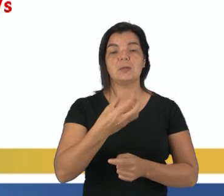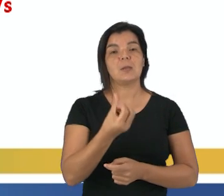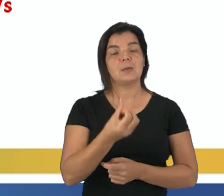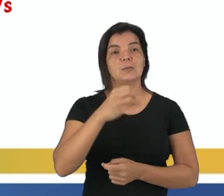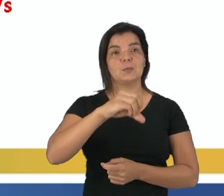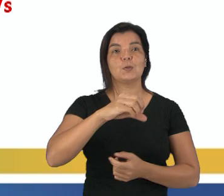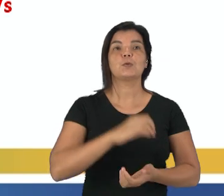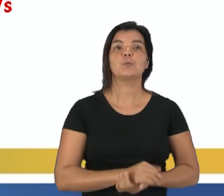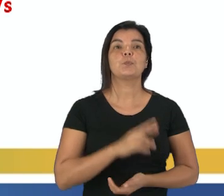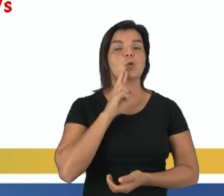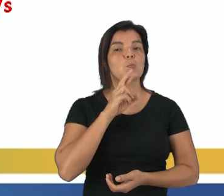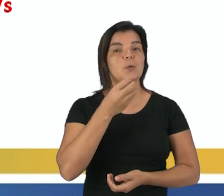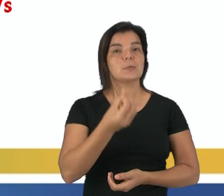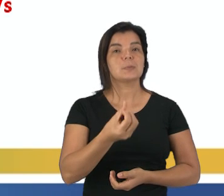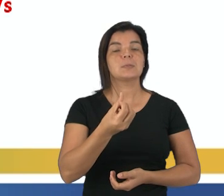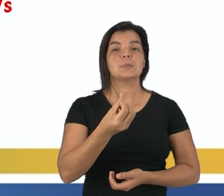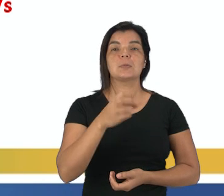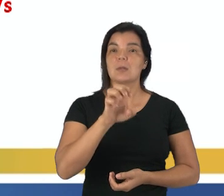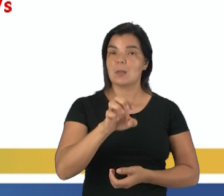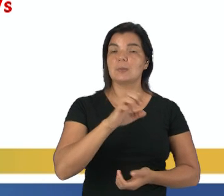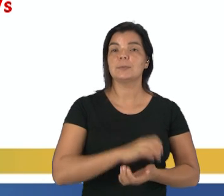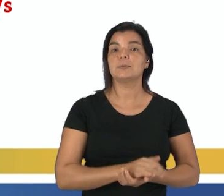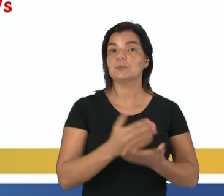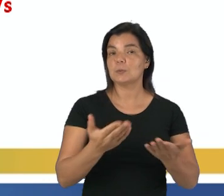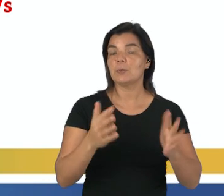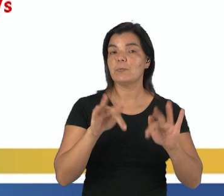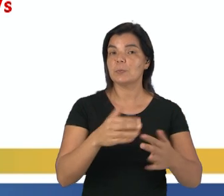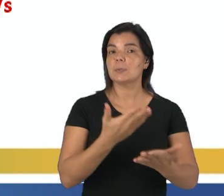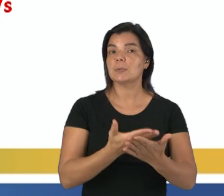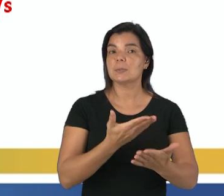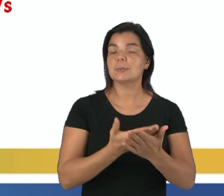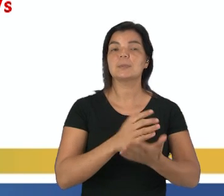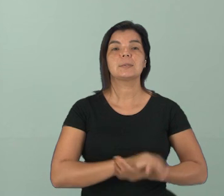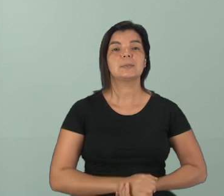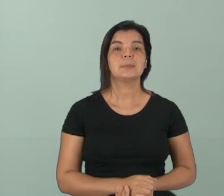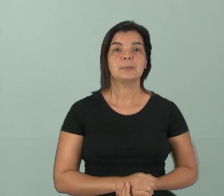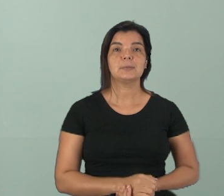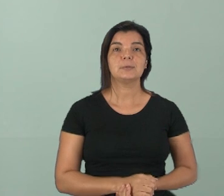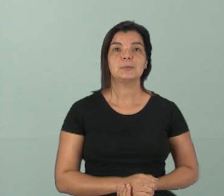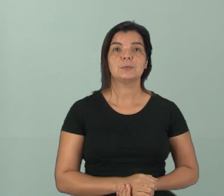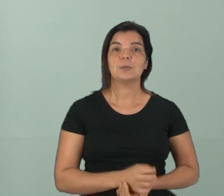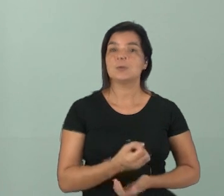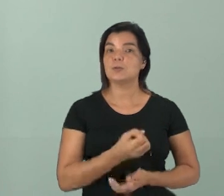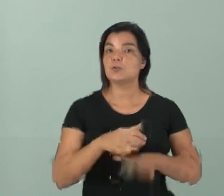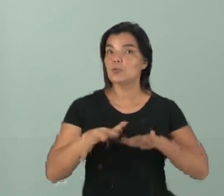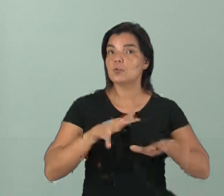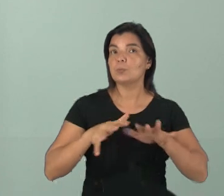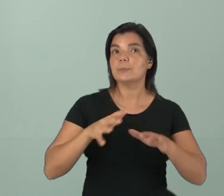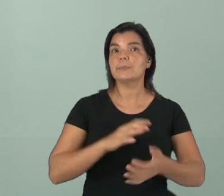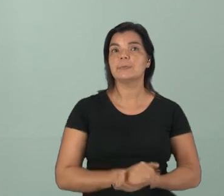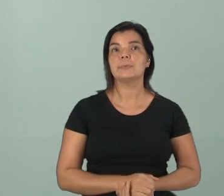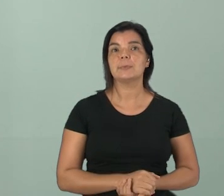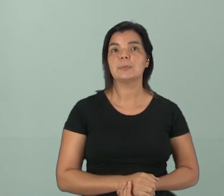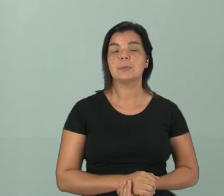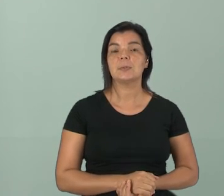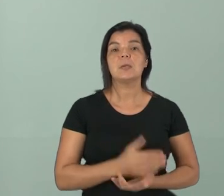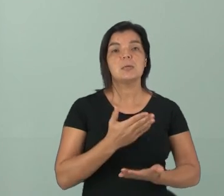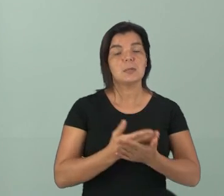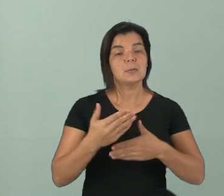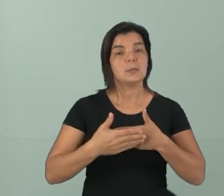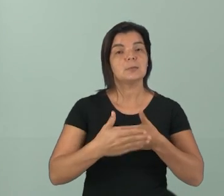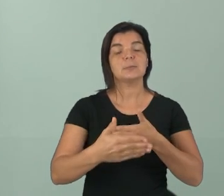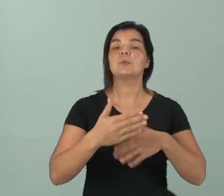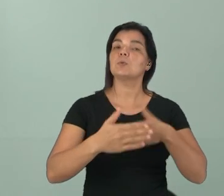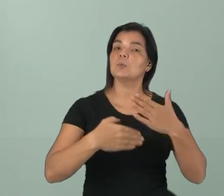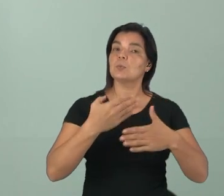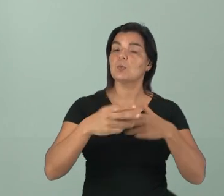69, nosso gabarito da questão. Com isso, pessoal, nós finalizamos, né? Nossa aula de quantidade de movimento. E as aulas seguintes